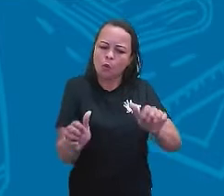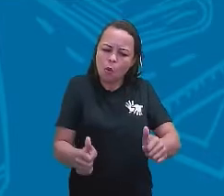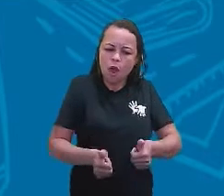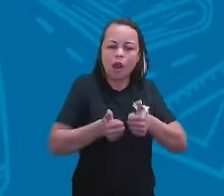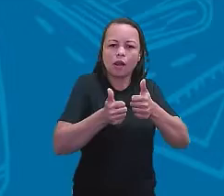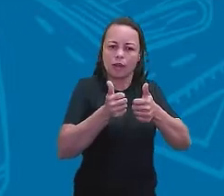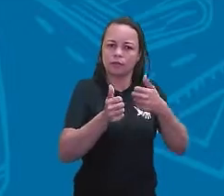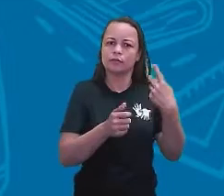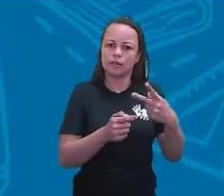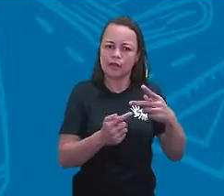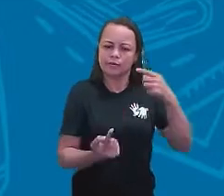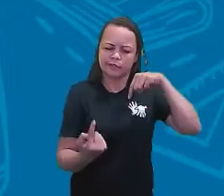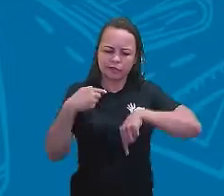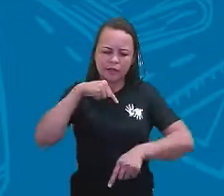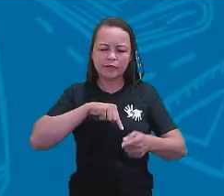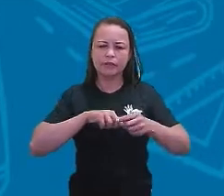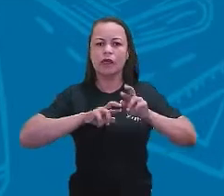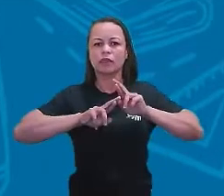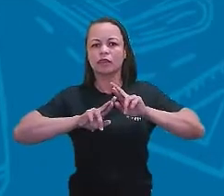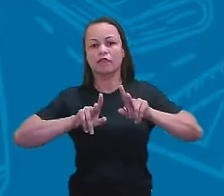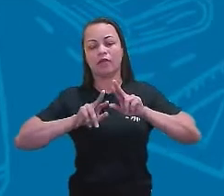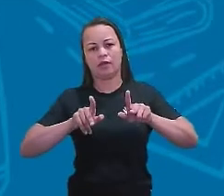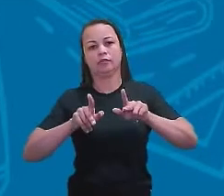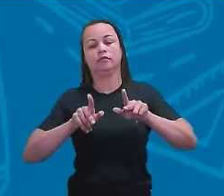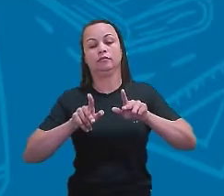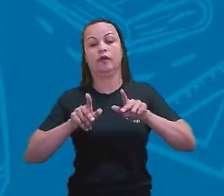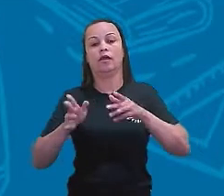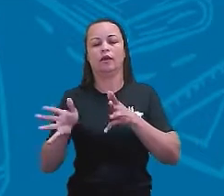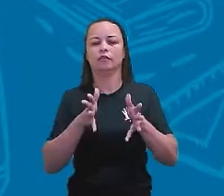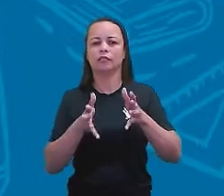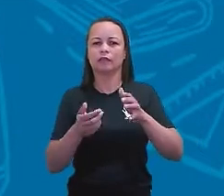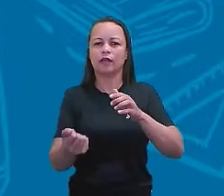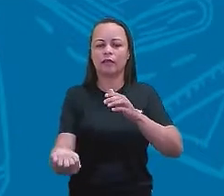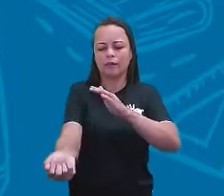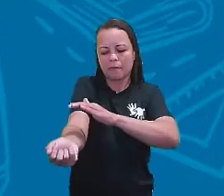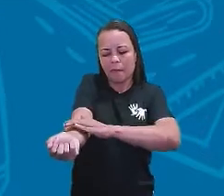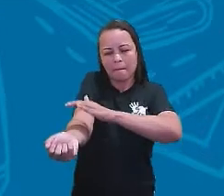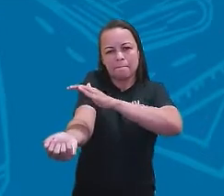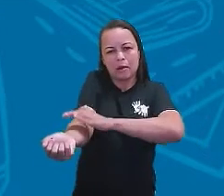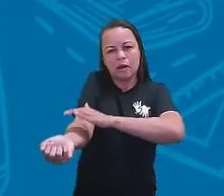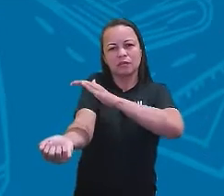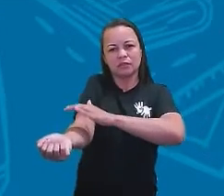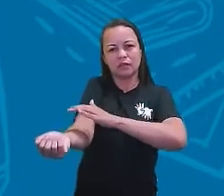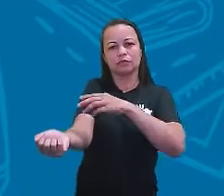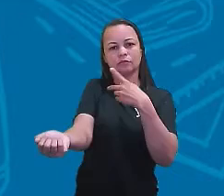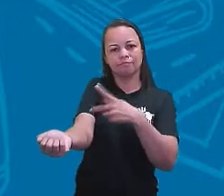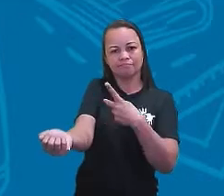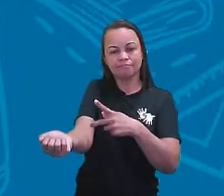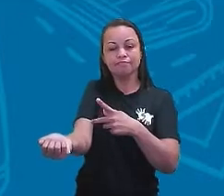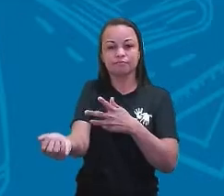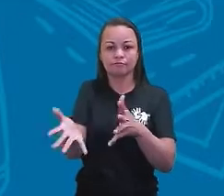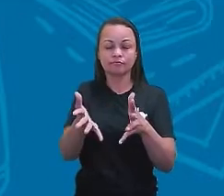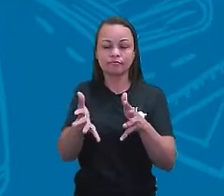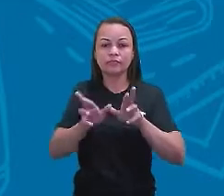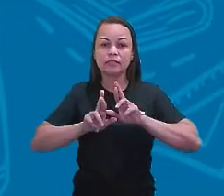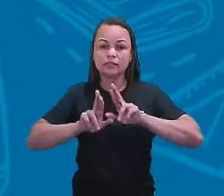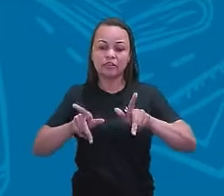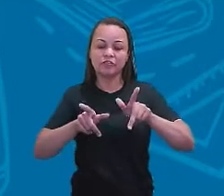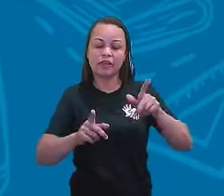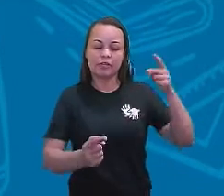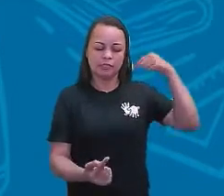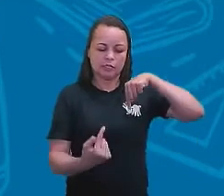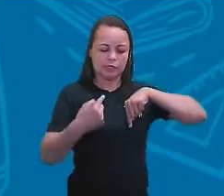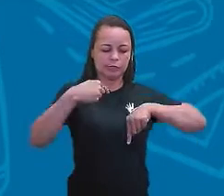desses vasos tem a ver com essa diferença da pressão que vai estar sendo exercida nele, diferente da que está